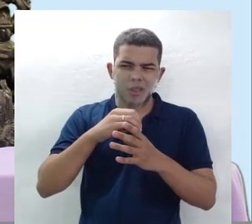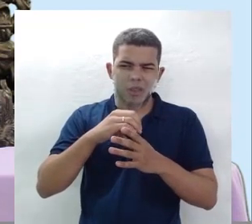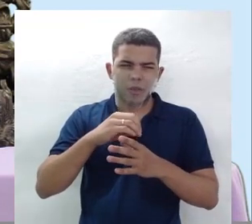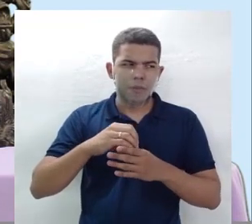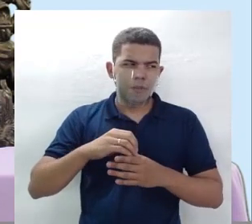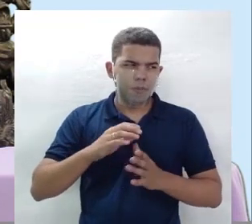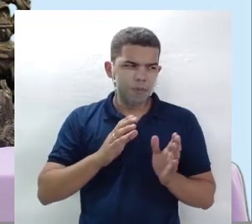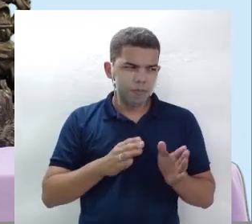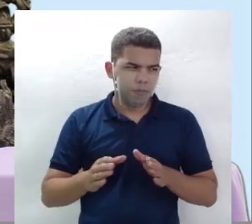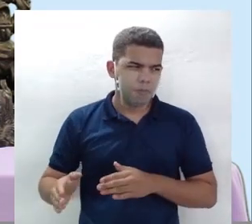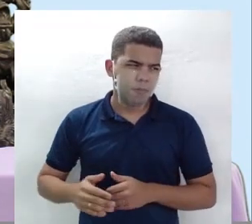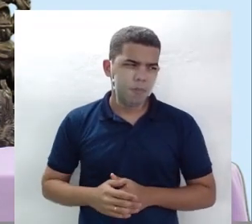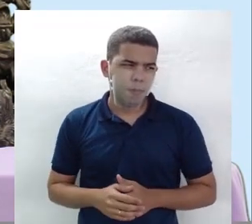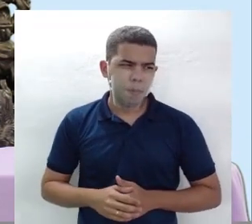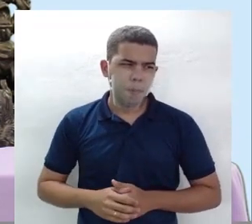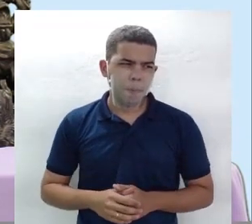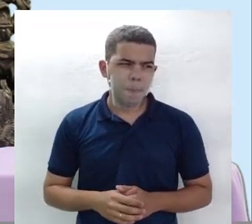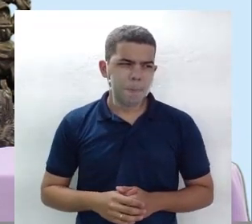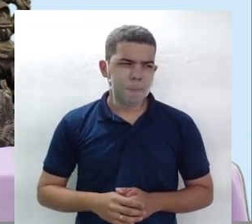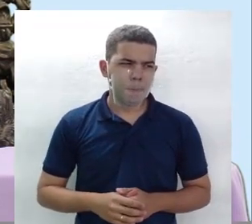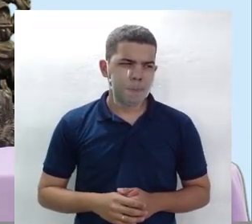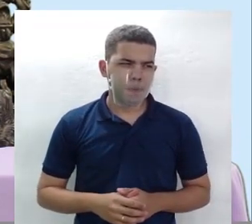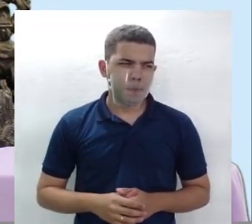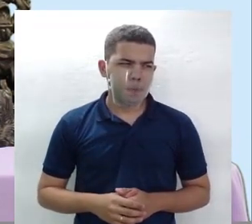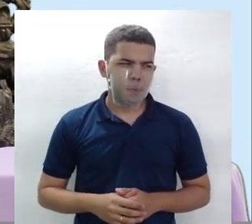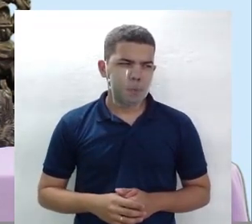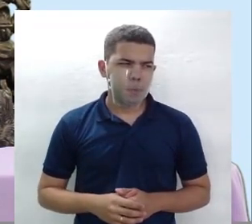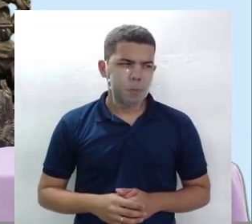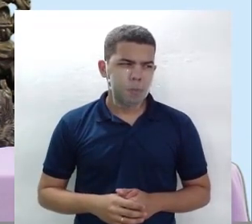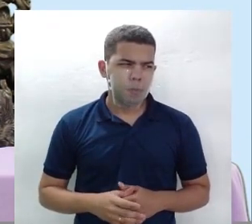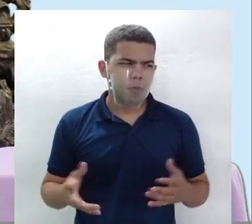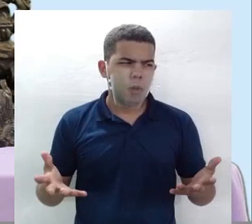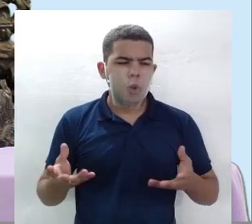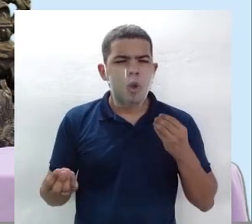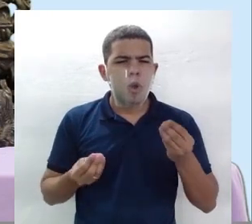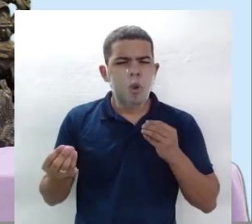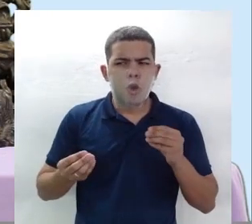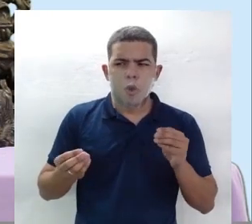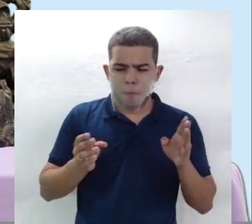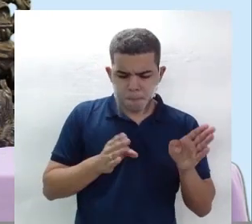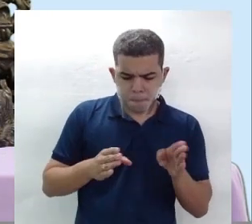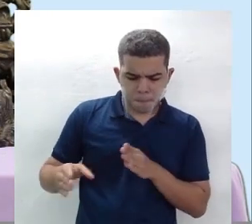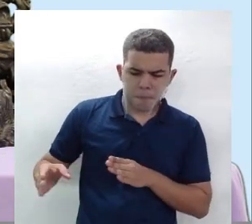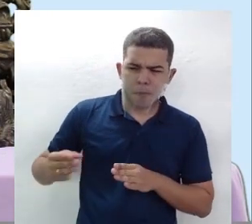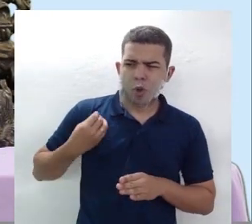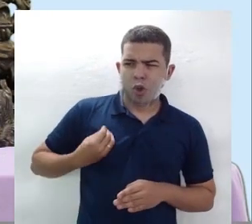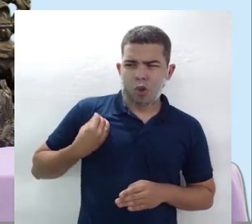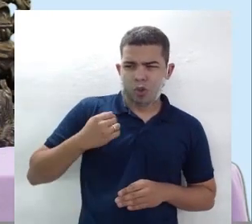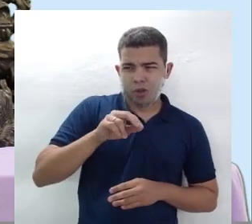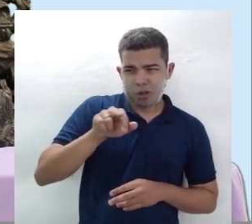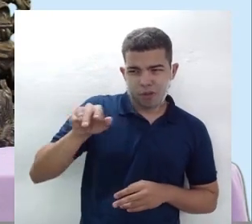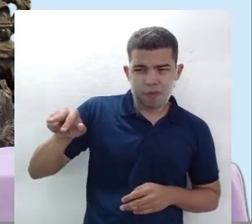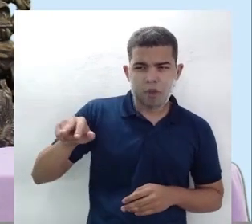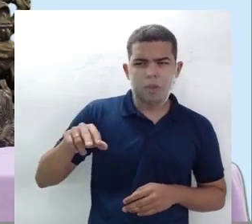organizado. E vamos falar agora sobre a organização dos seres vivos em relação